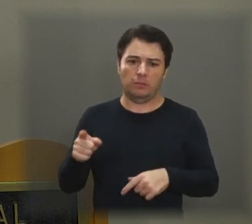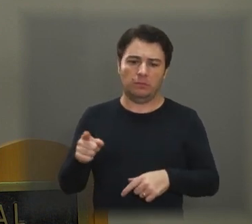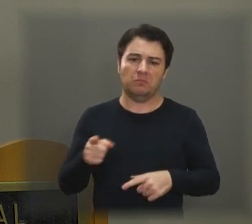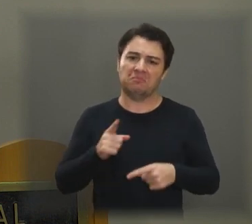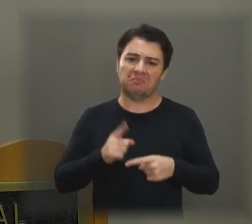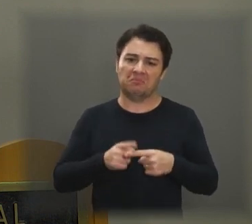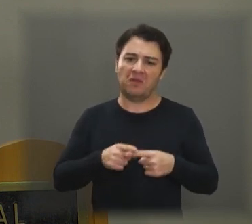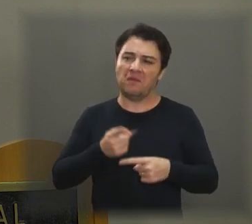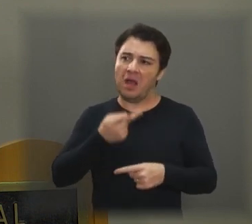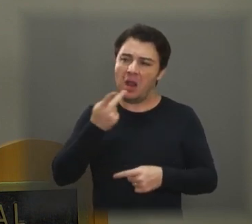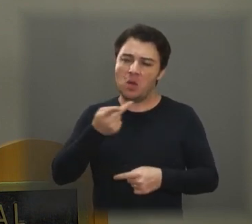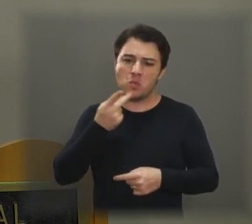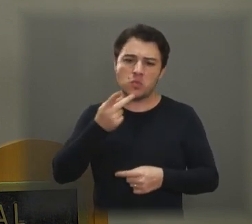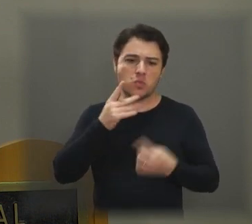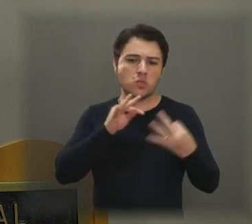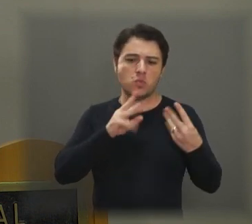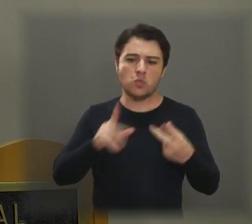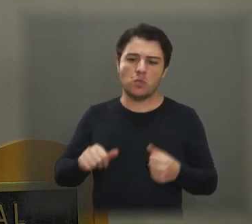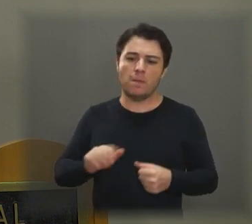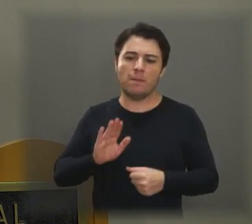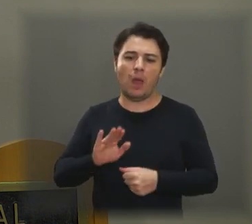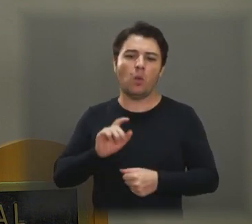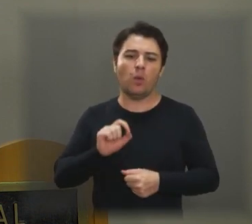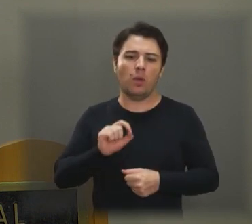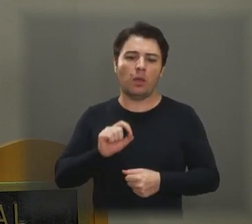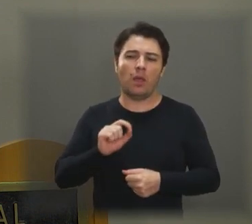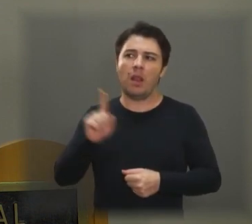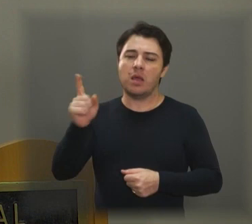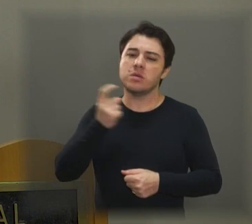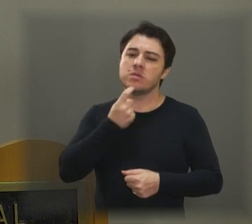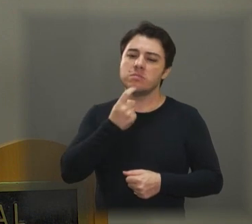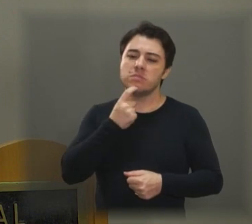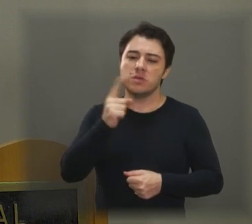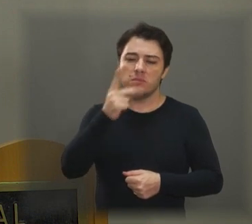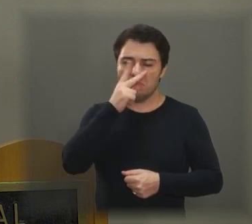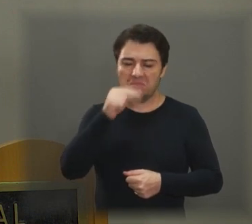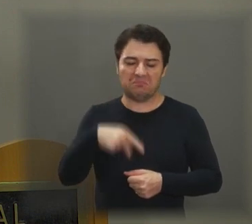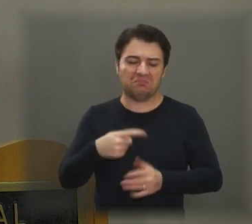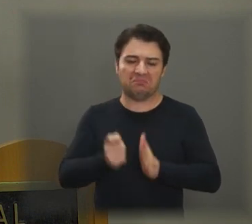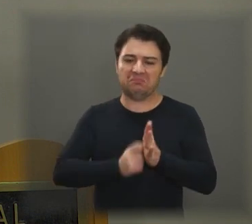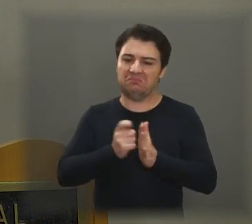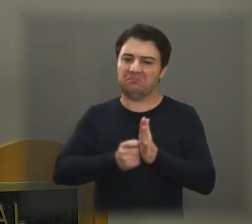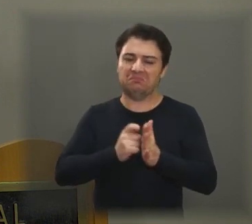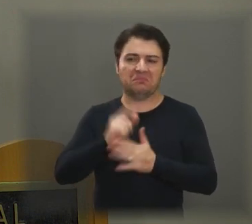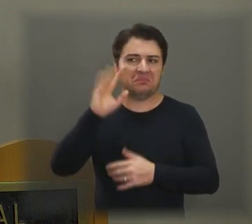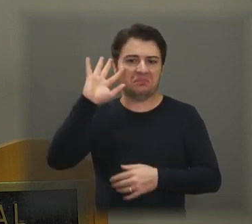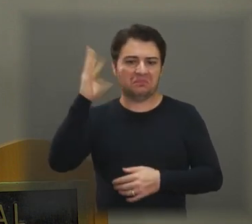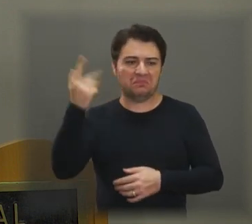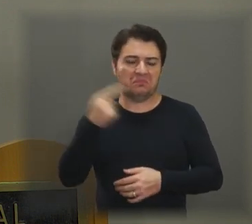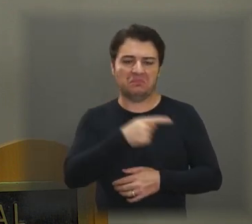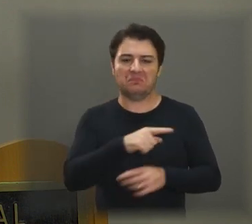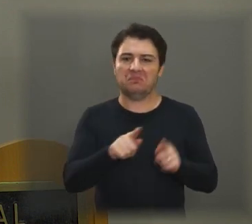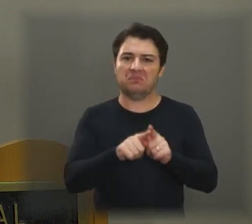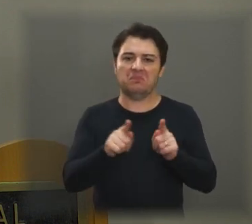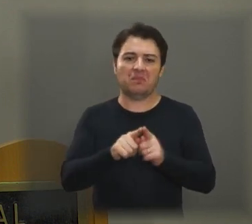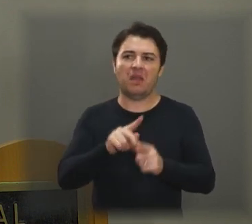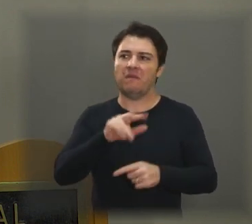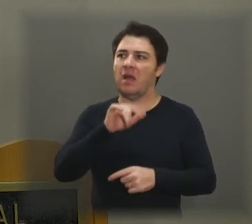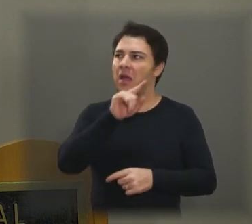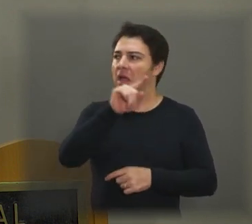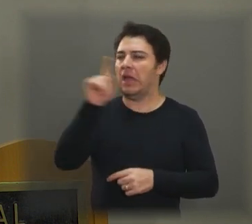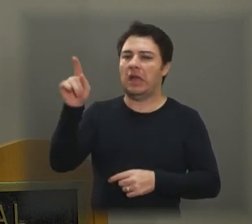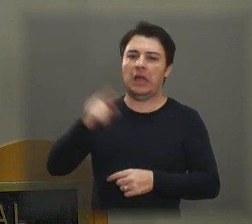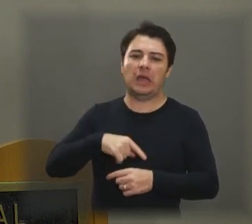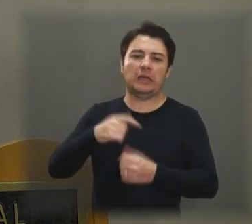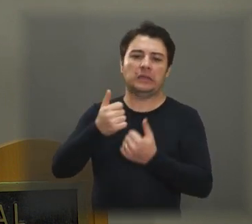sei se resolveu De tudo não mas tinha que ligar para Campinas porque ela guardou resolvia Ribeirão resolvia levar para Campinas levar